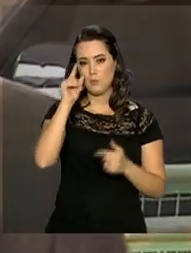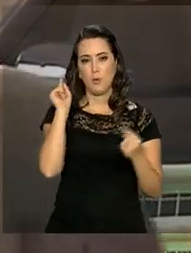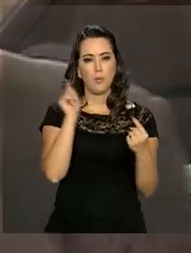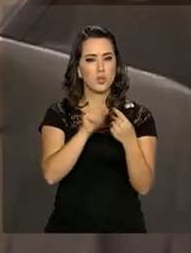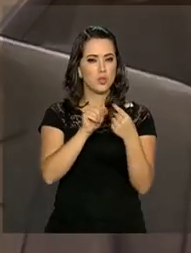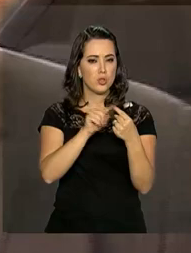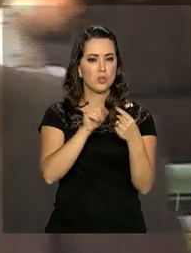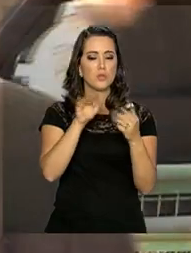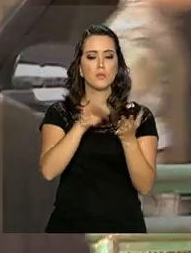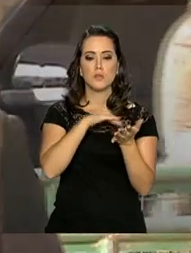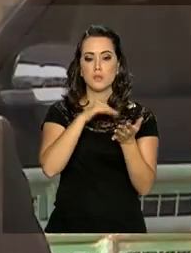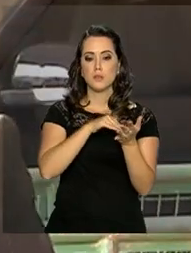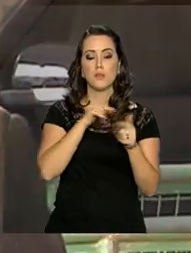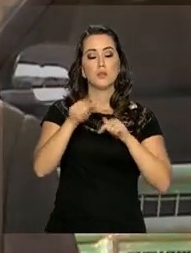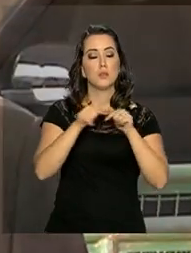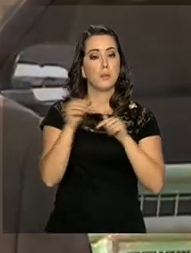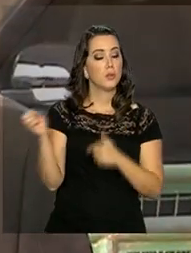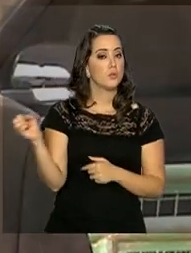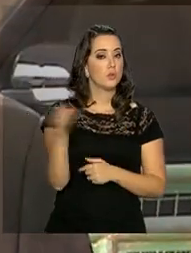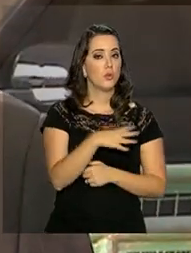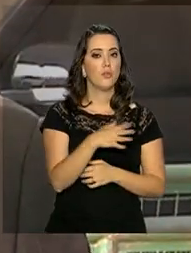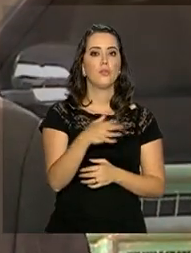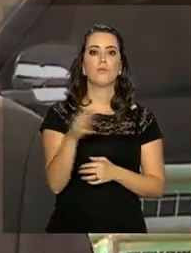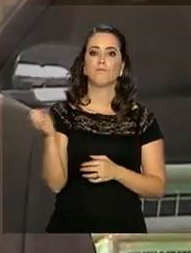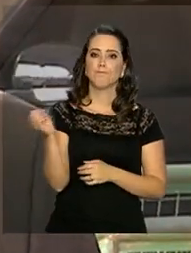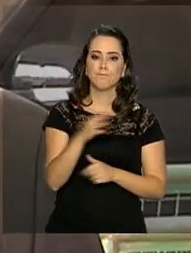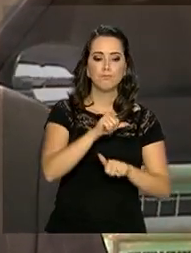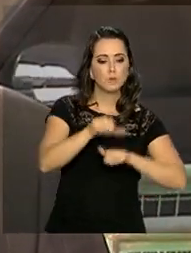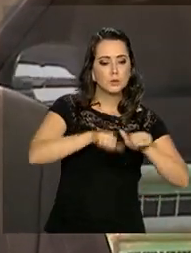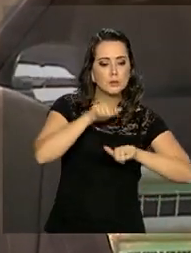da secretaria é o trabalho de modernização do Estado,